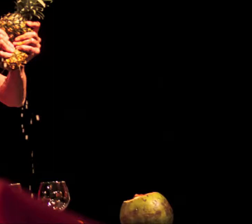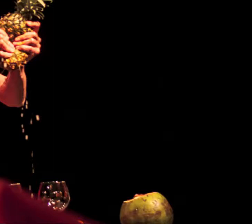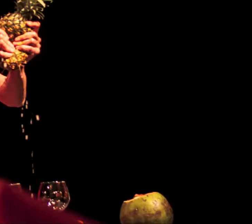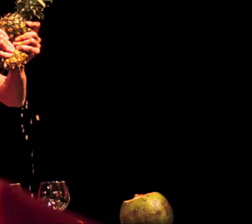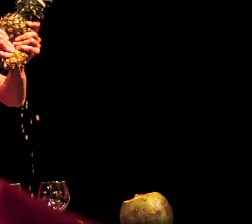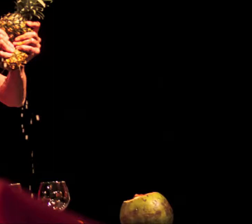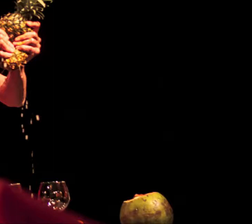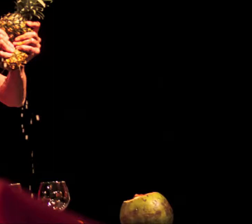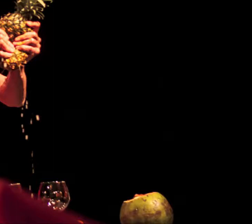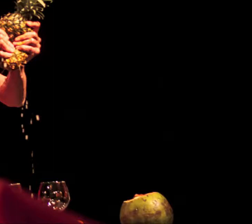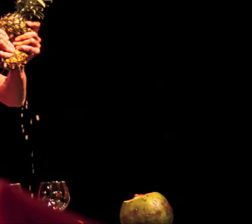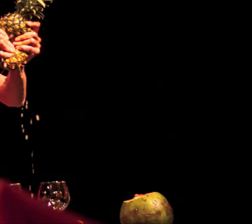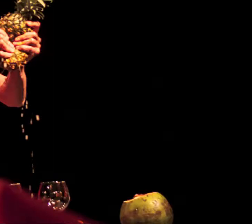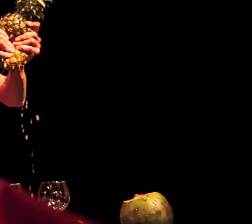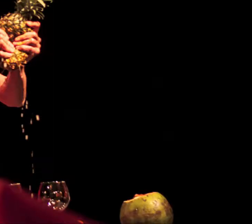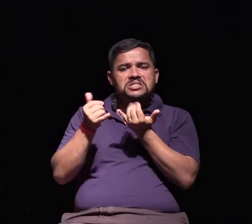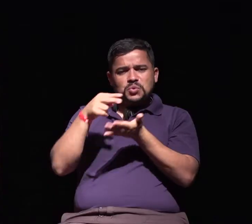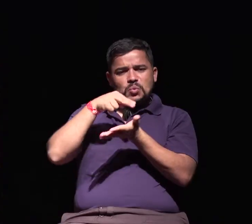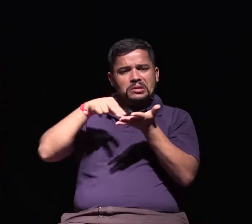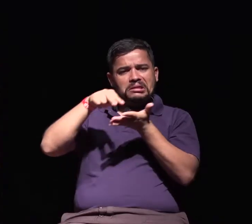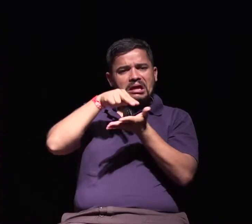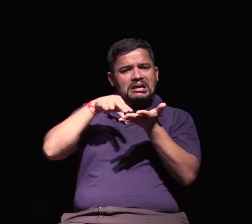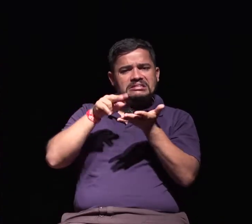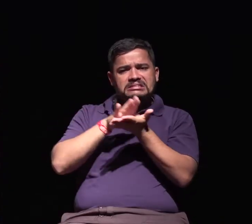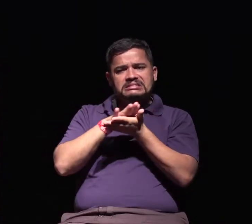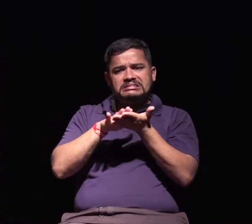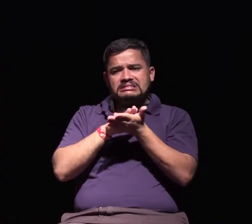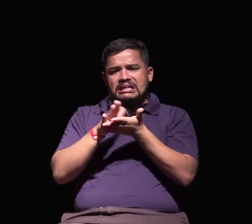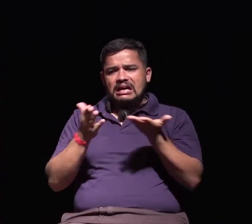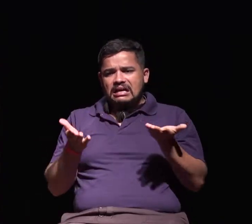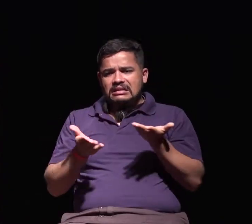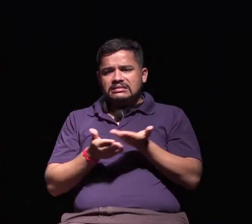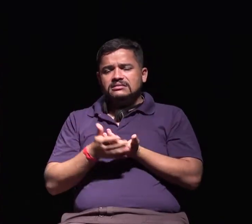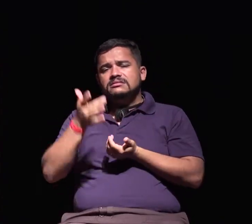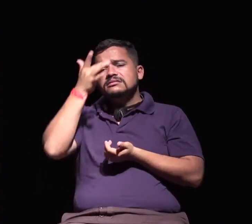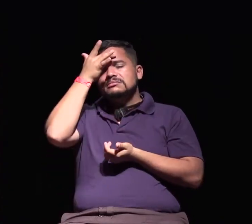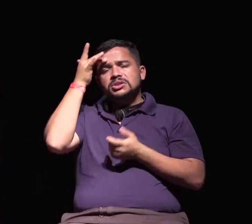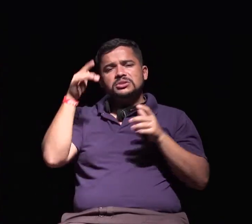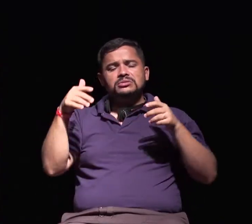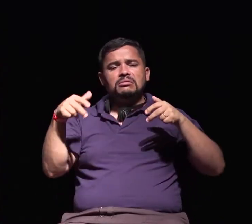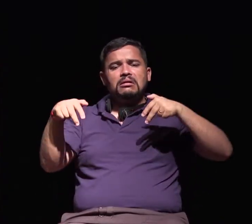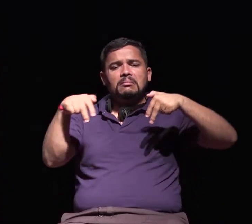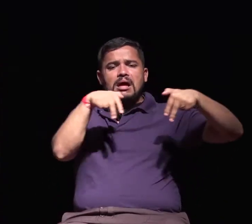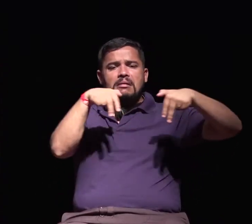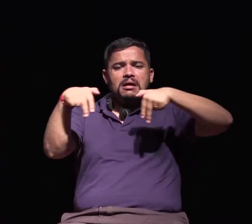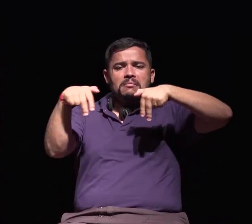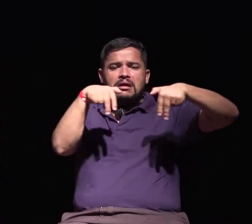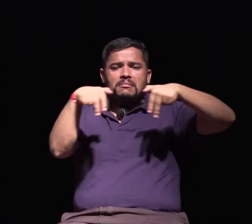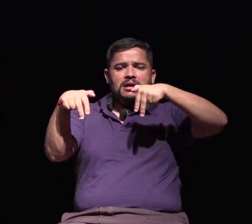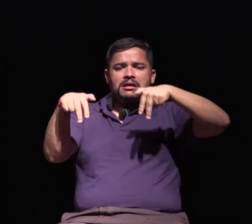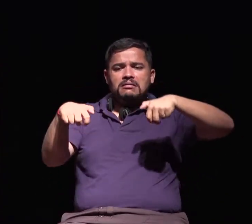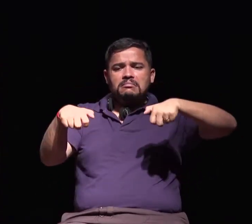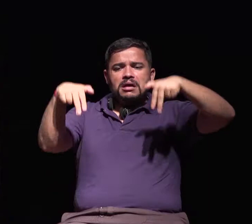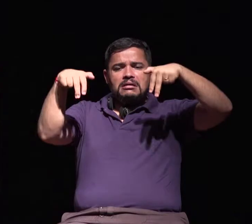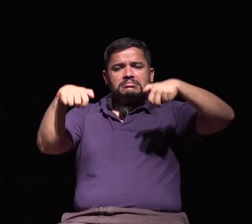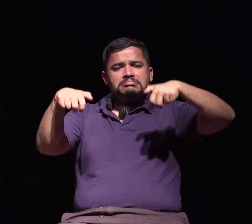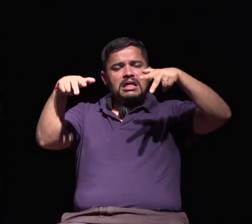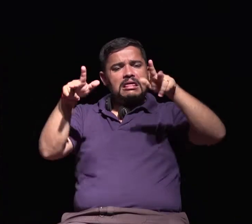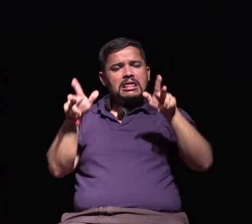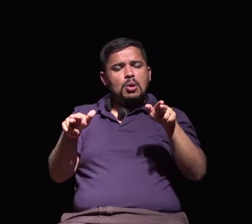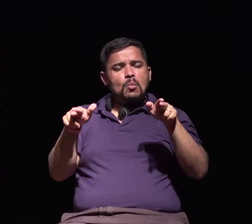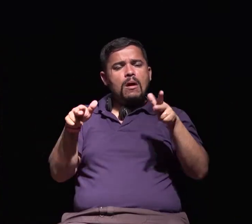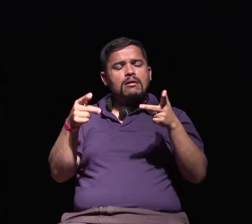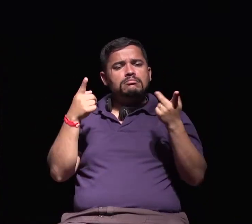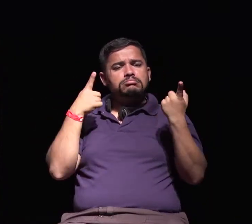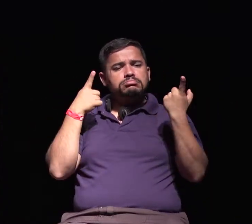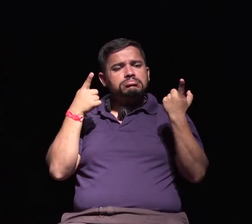no espetáculo nada parecido com dança, que ele definia como pessoas que se movem ritmicamente, dão saltos, geralmente com